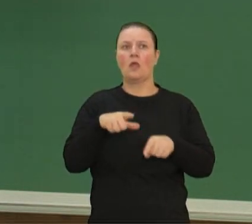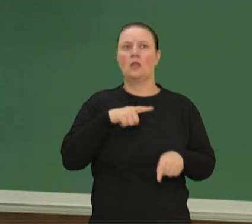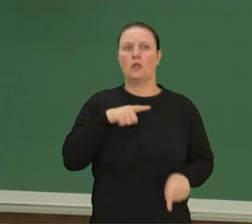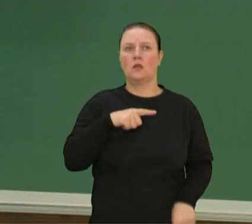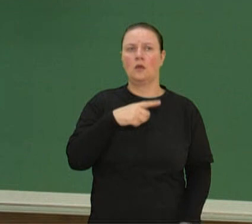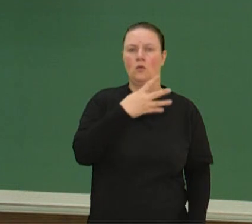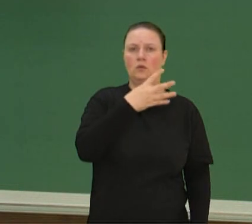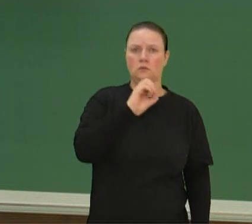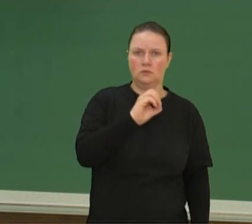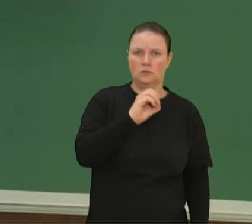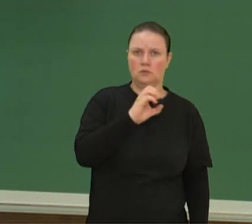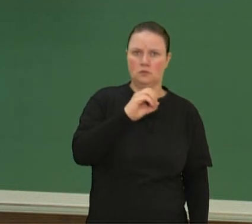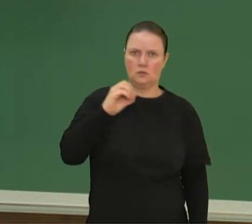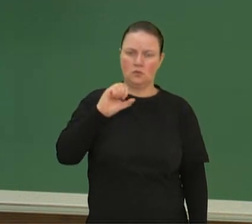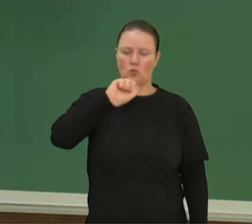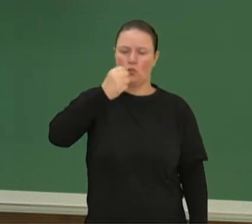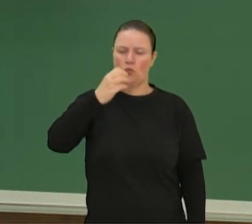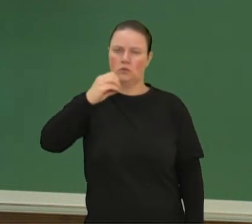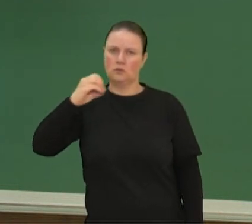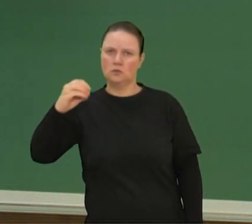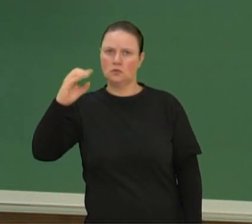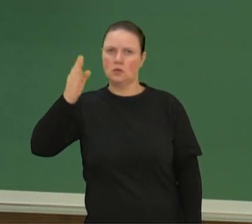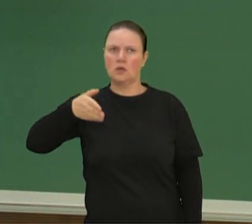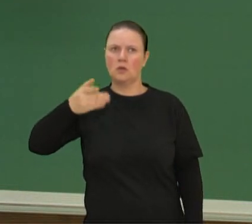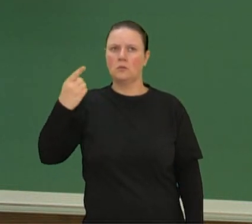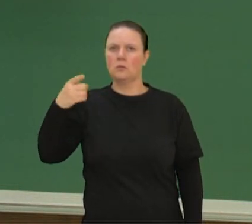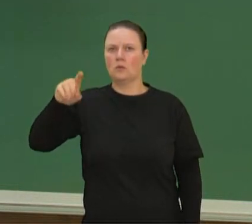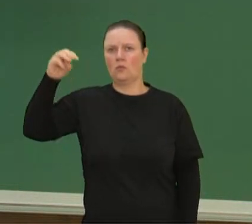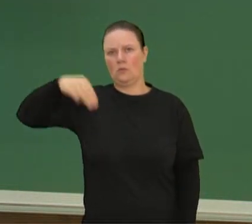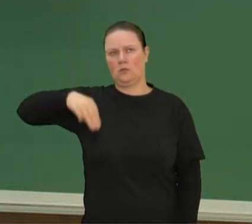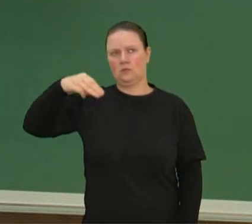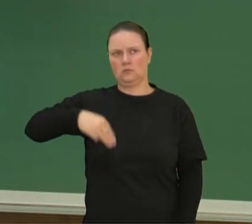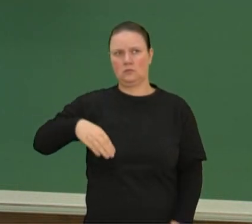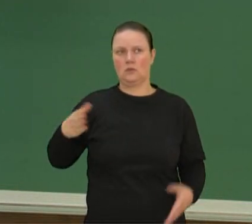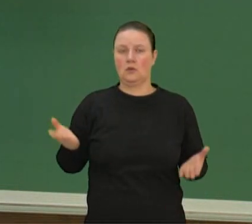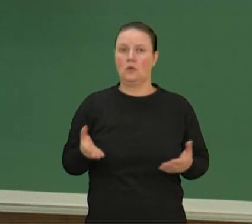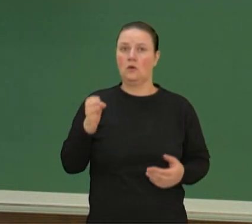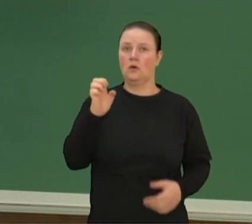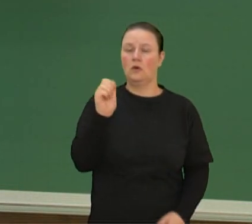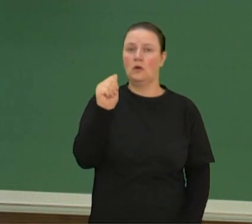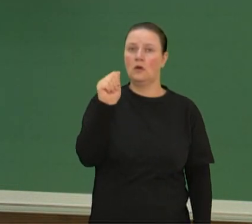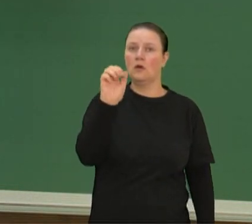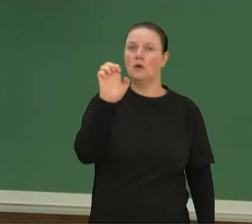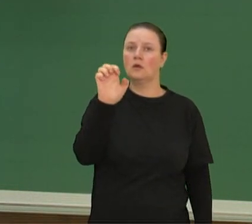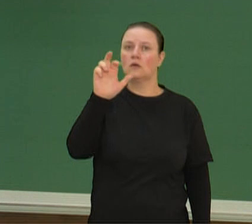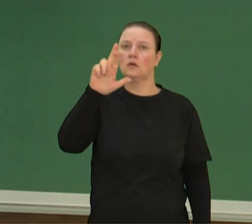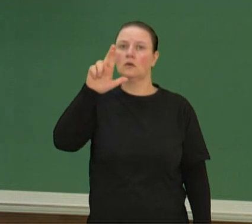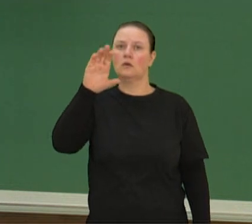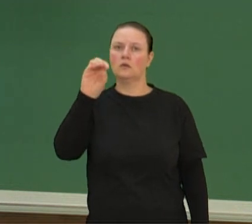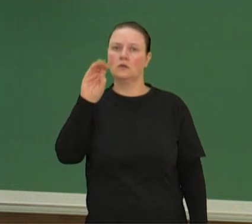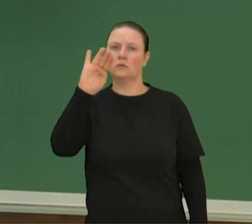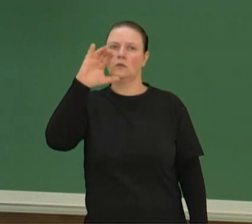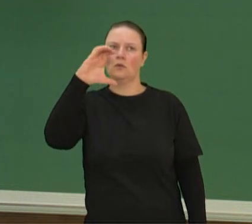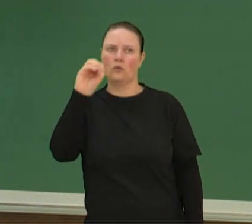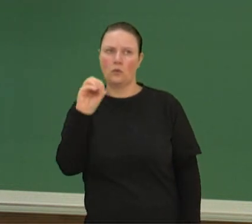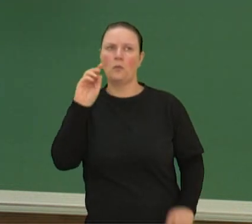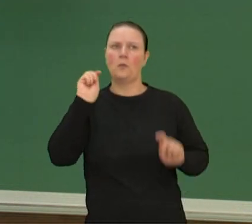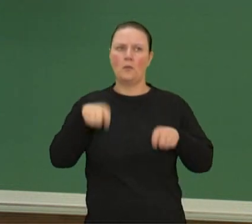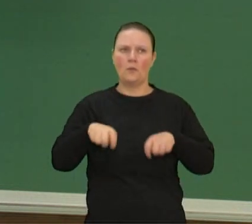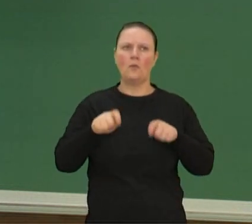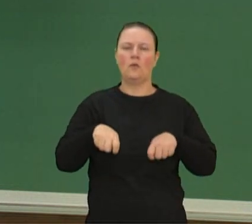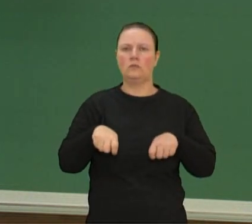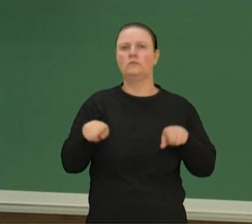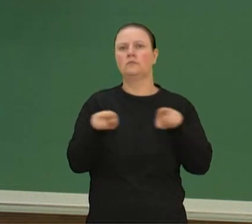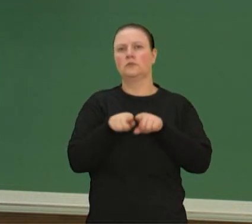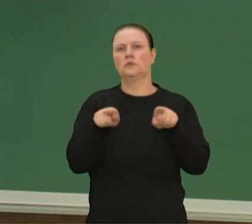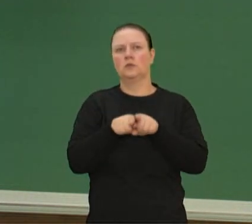metros. E o sistema energético aeróbio, mais de 2 a 3 minutos de exercício, pode prolongar-se por várias horas.